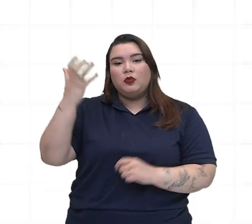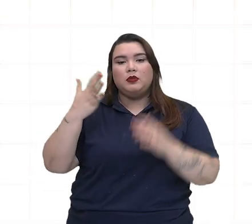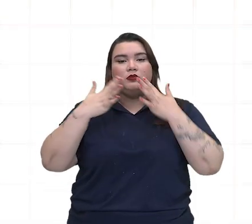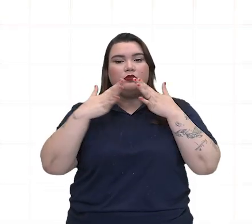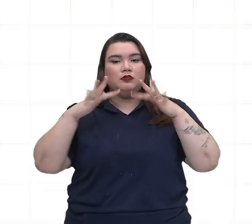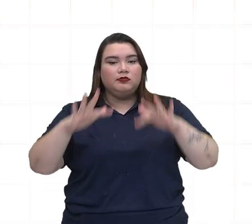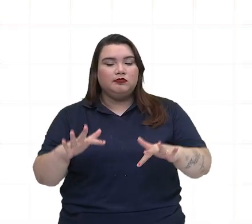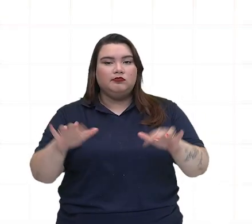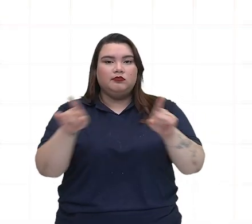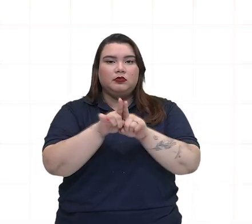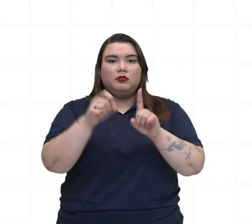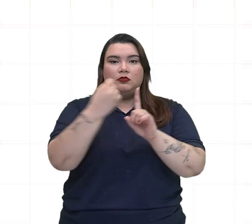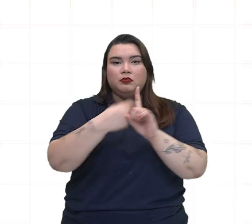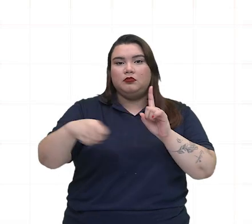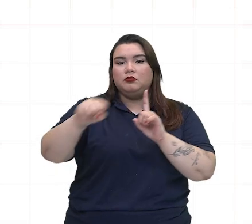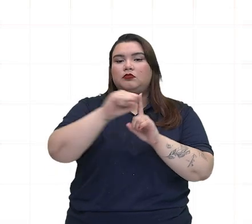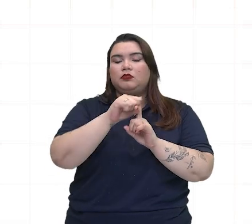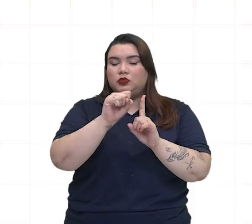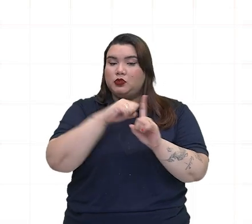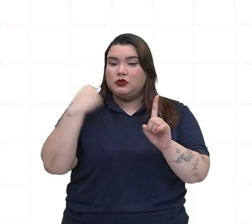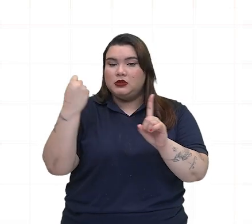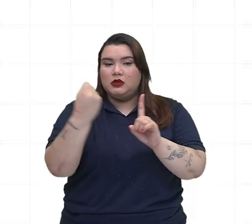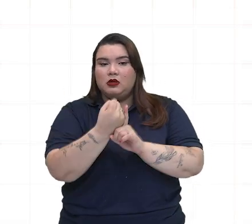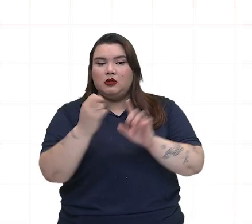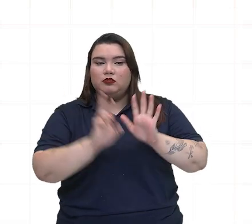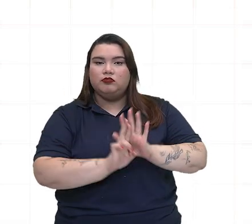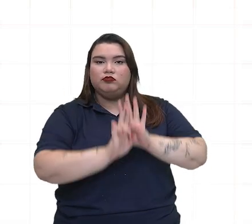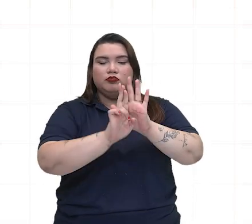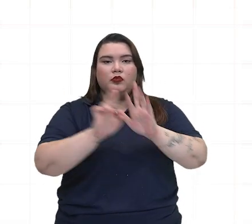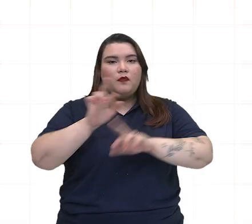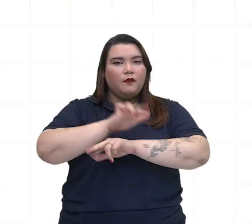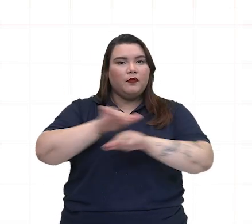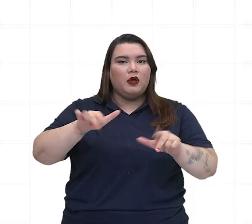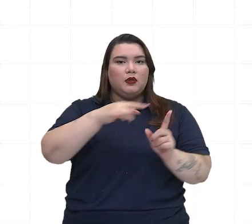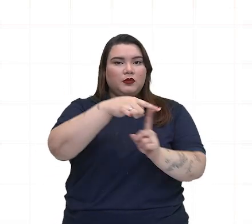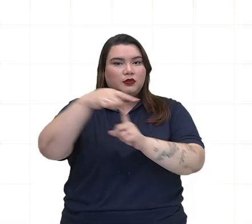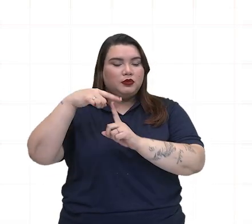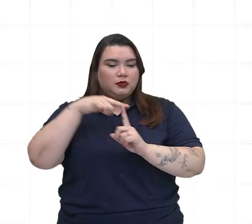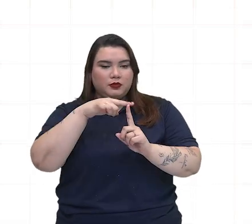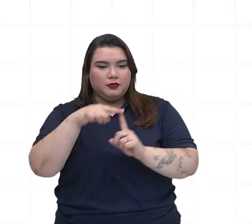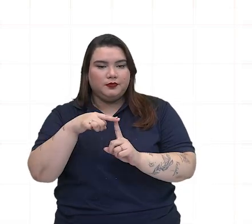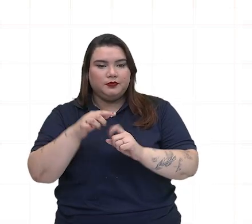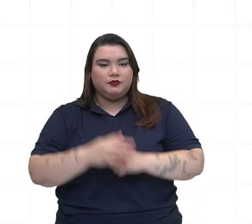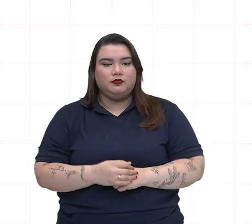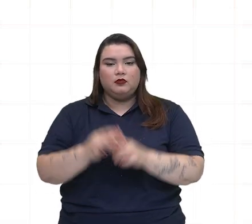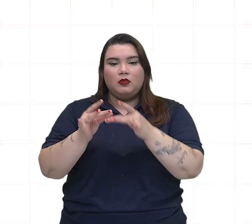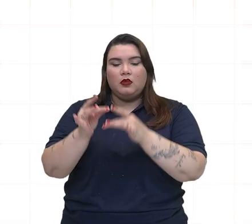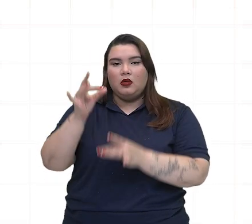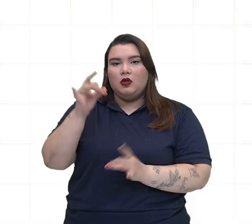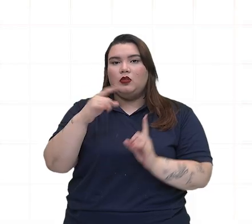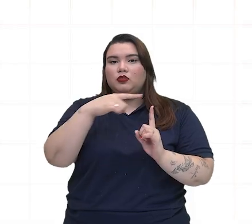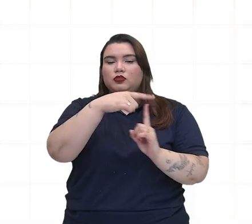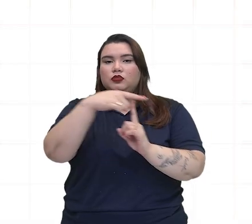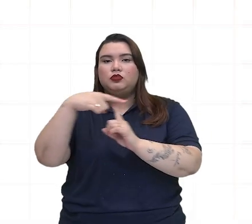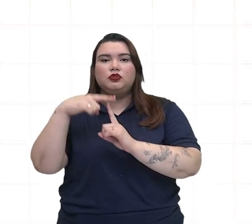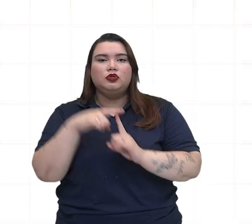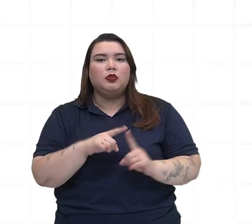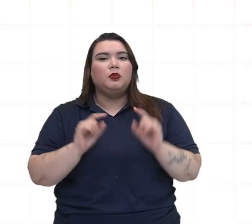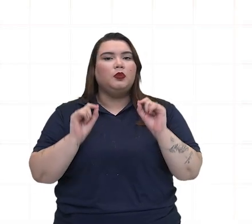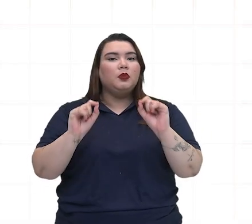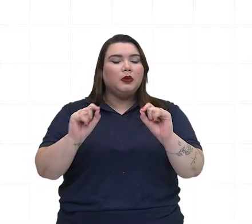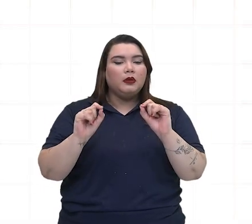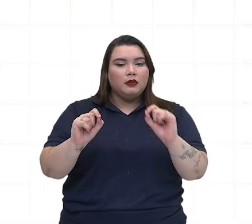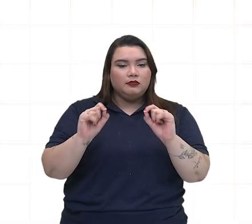fenômenos naturais e sociais representados de diferentes maneiras. No detalhamento, nós estaremos